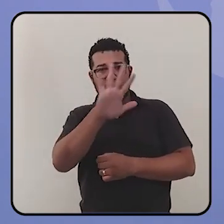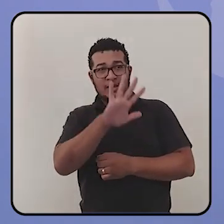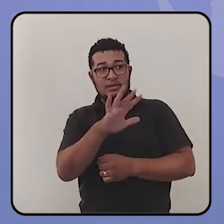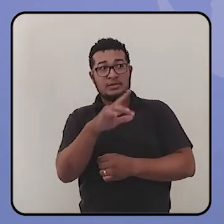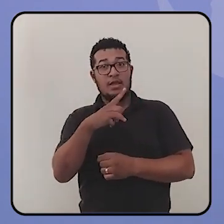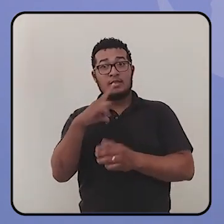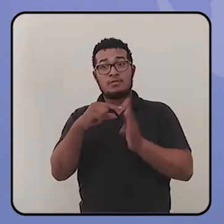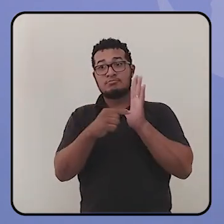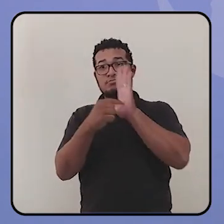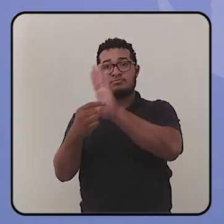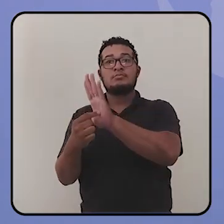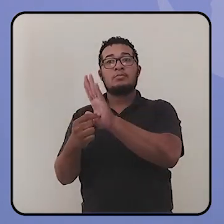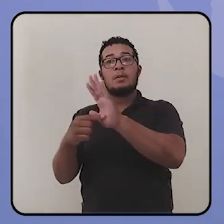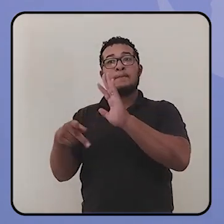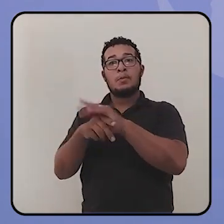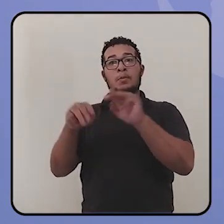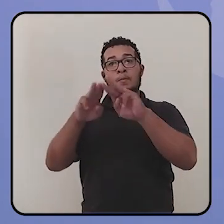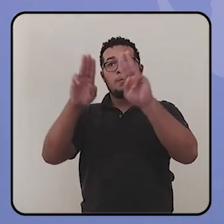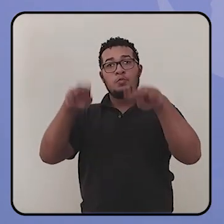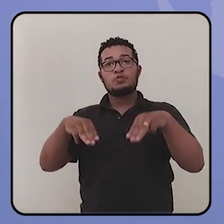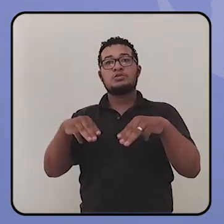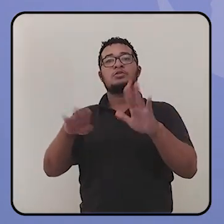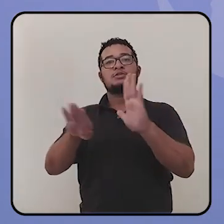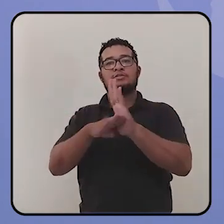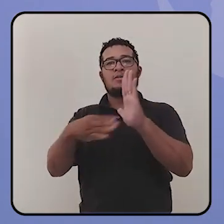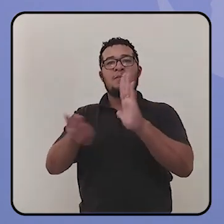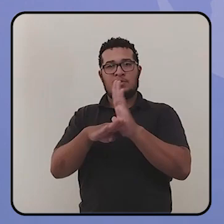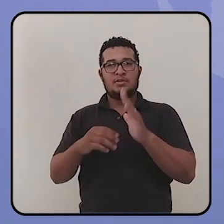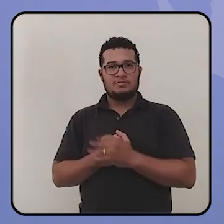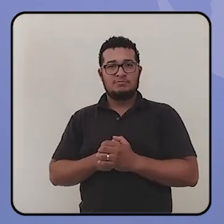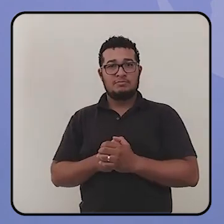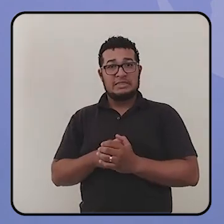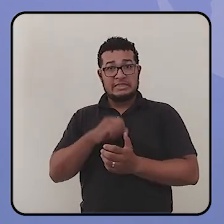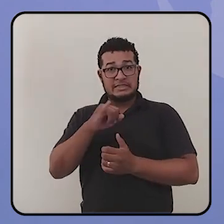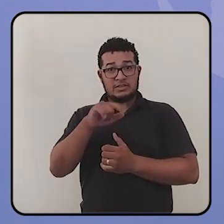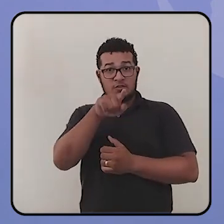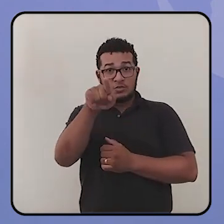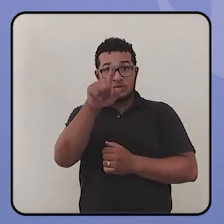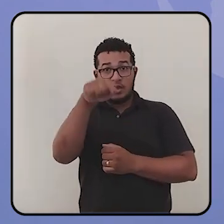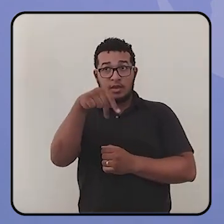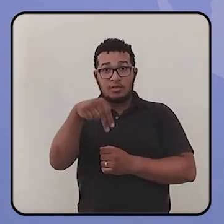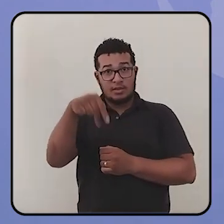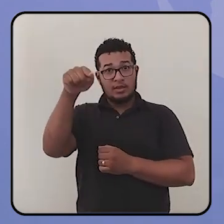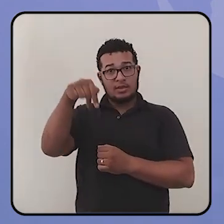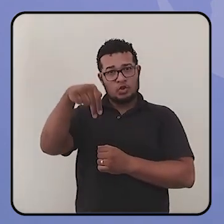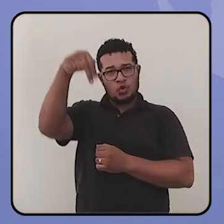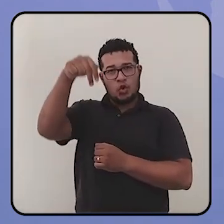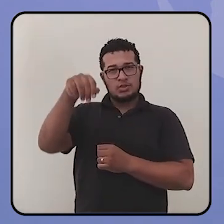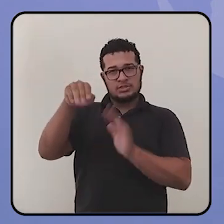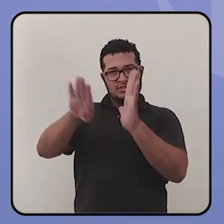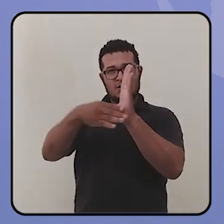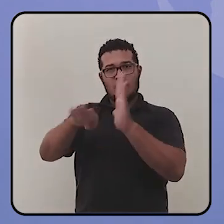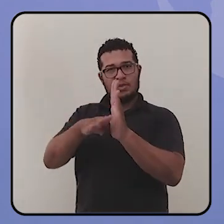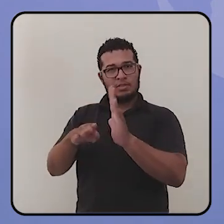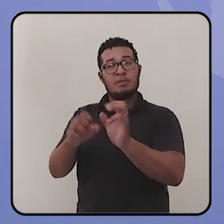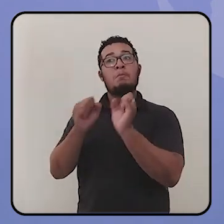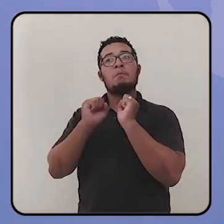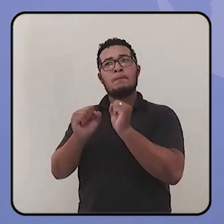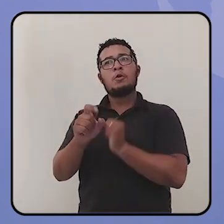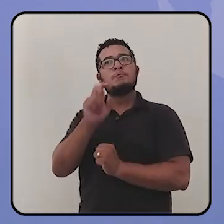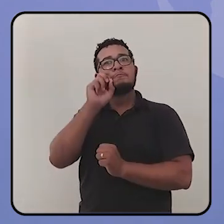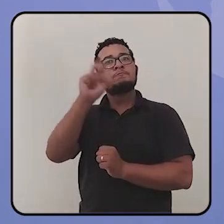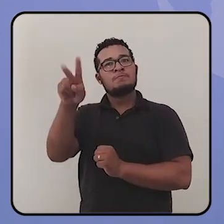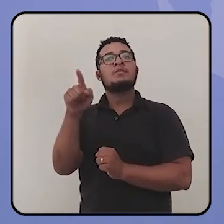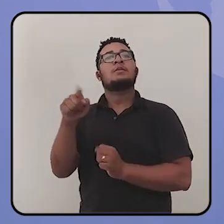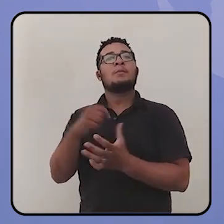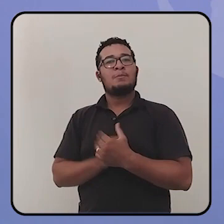está exposta no Museu de São Mateus. Aí quem está na região norte do estado ou passando por São Mateus, vale a pena conferir esse